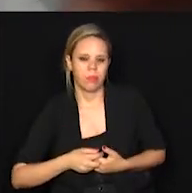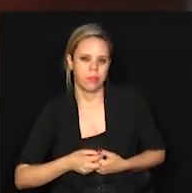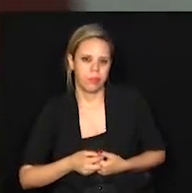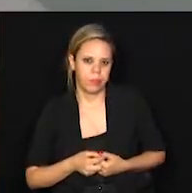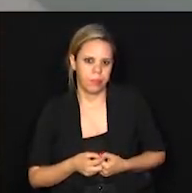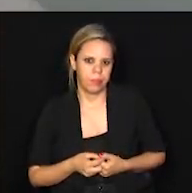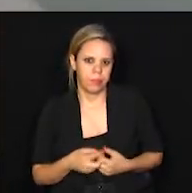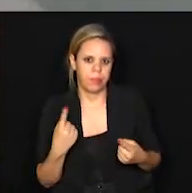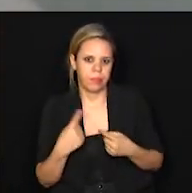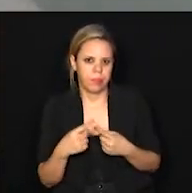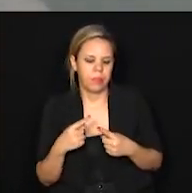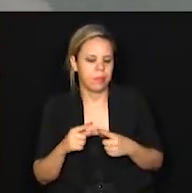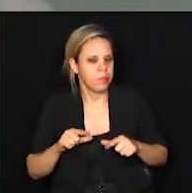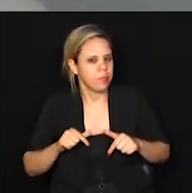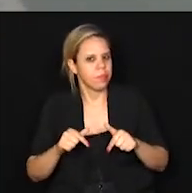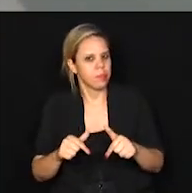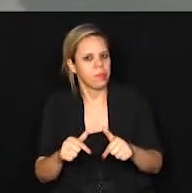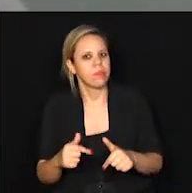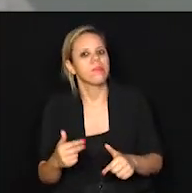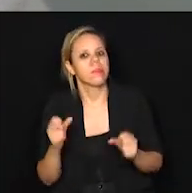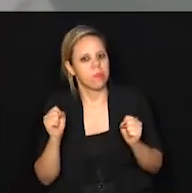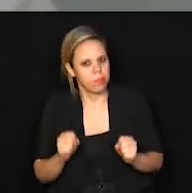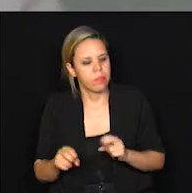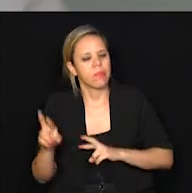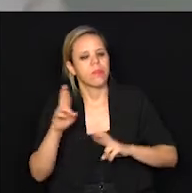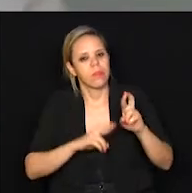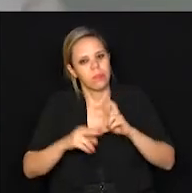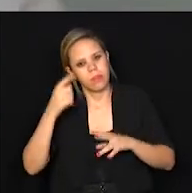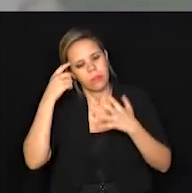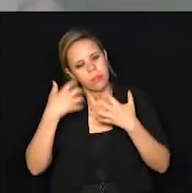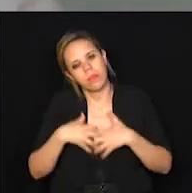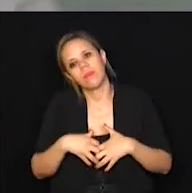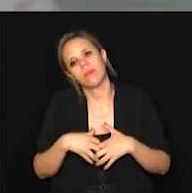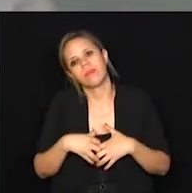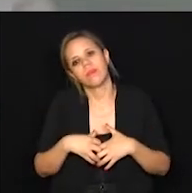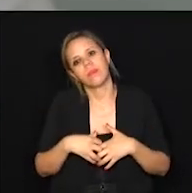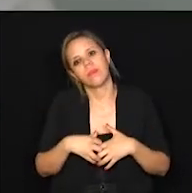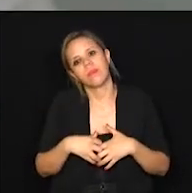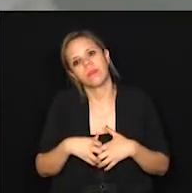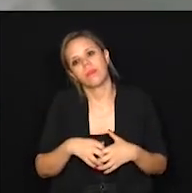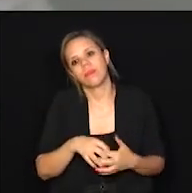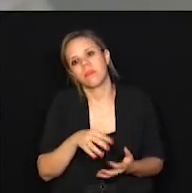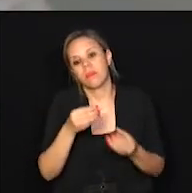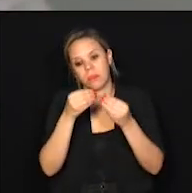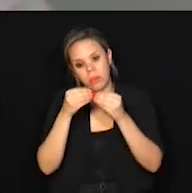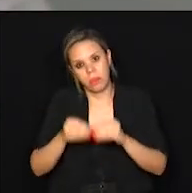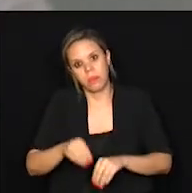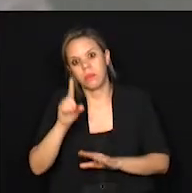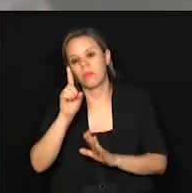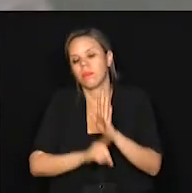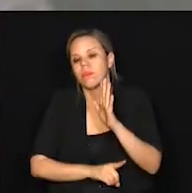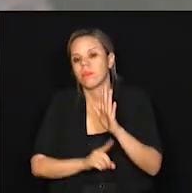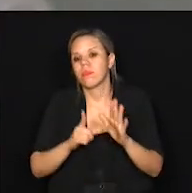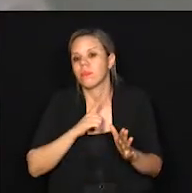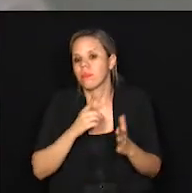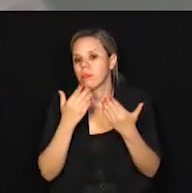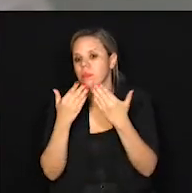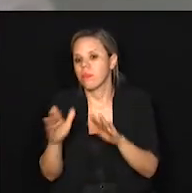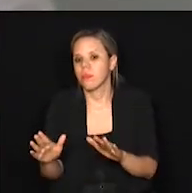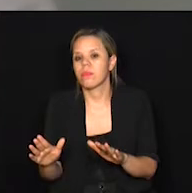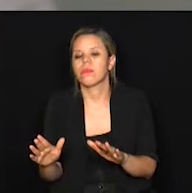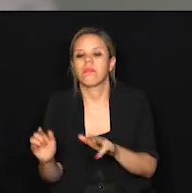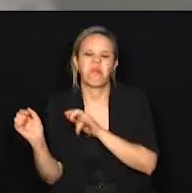nós nunca discutimos como alcançar essas crianças e esses adolescentes que podem estar com seus direitos